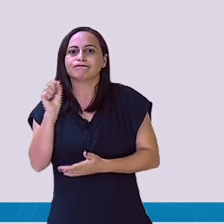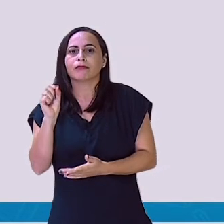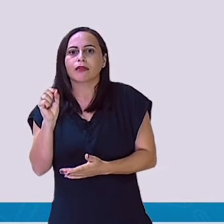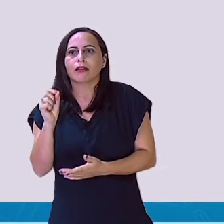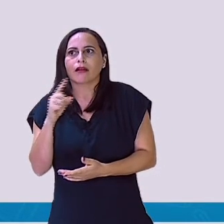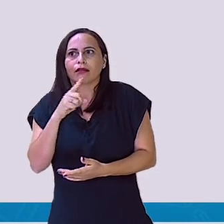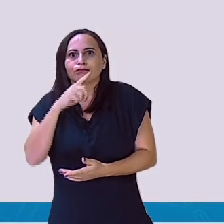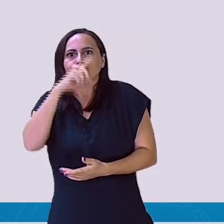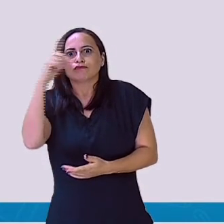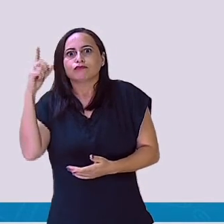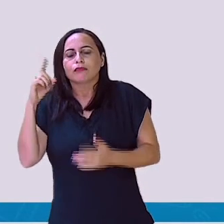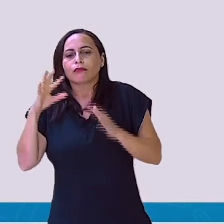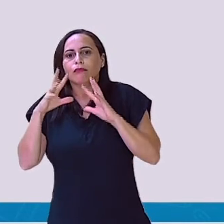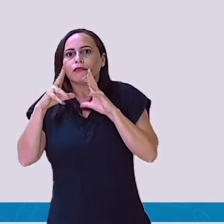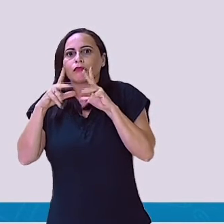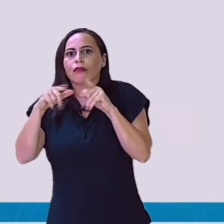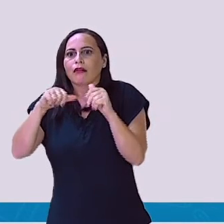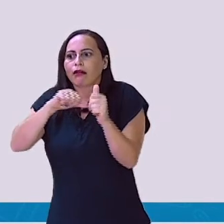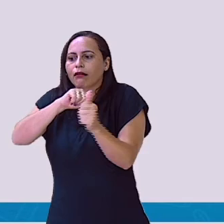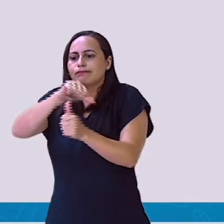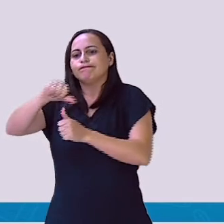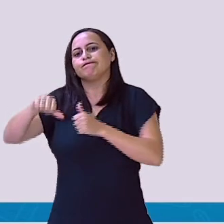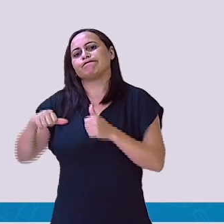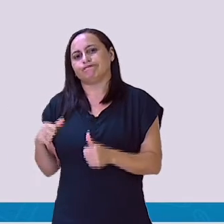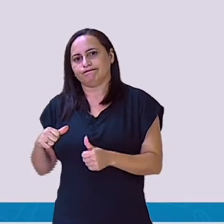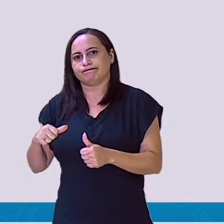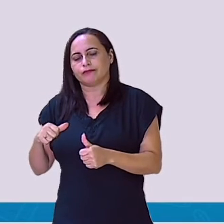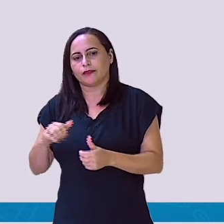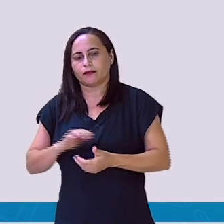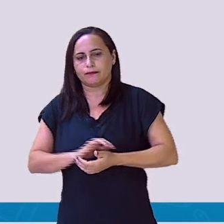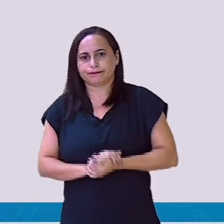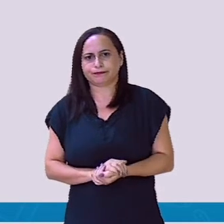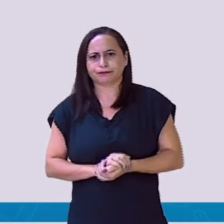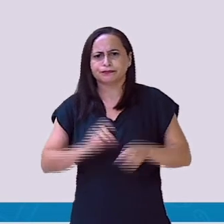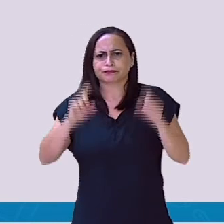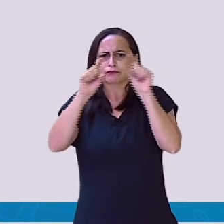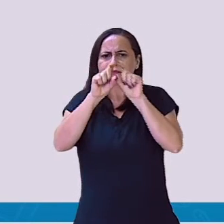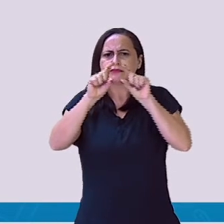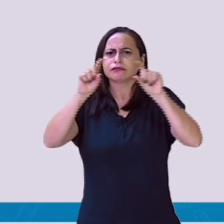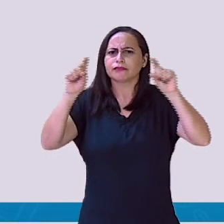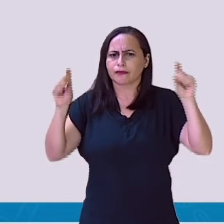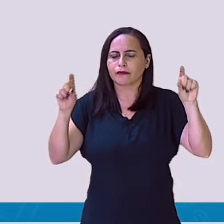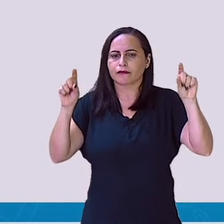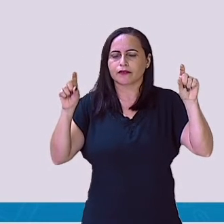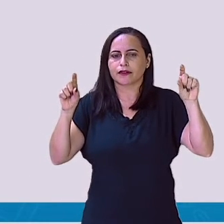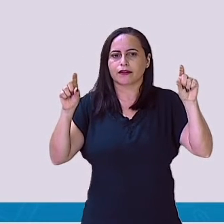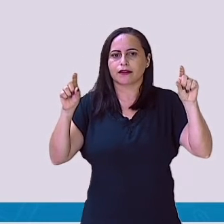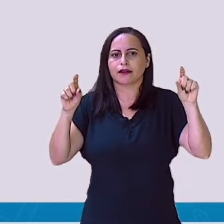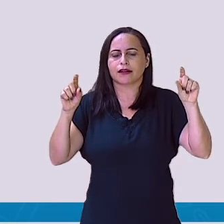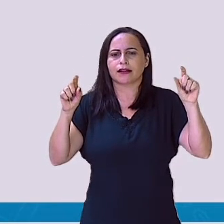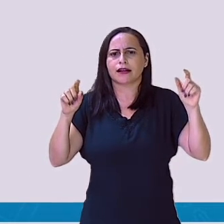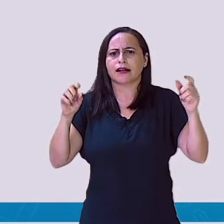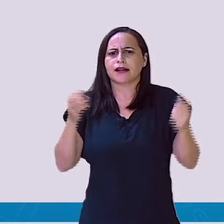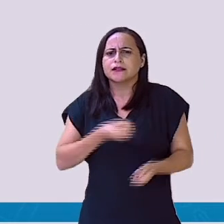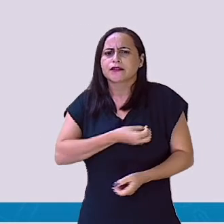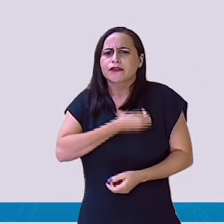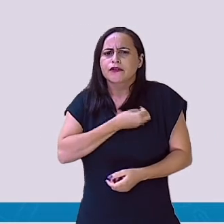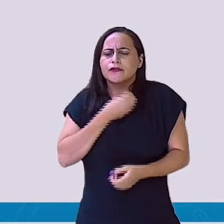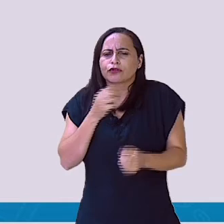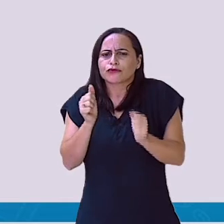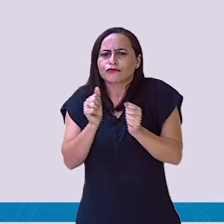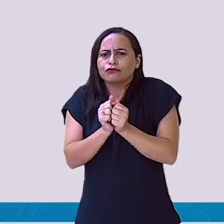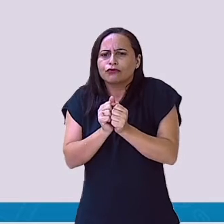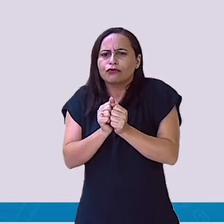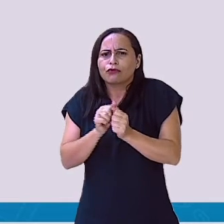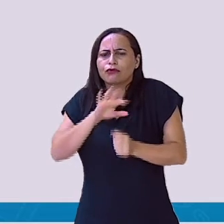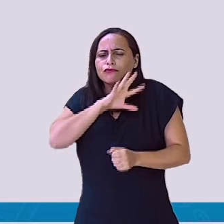No trecho, ele vivia cercado de animais, plantas, flores,